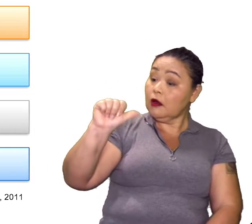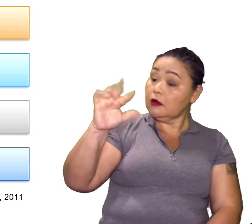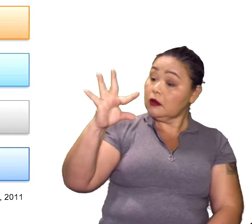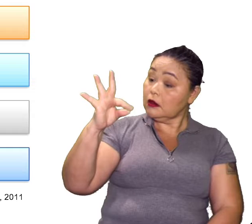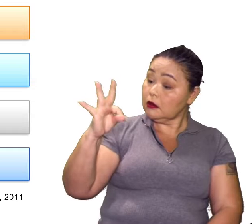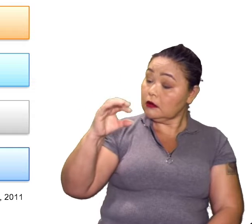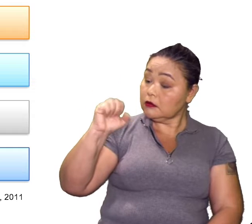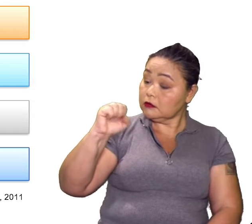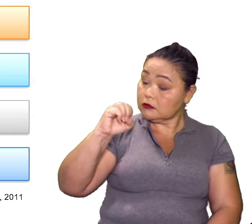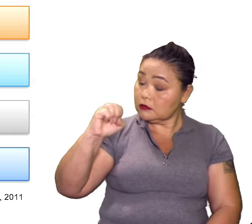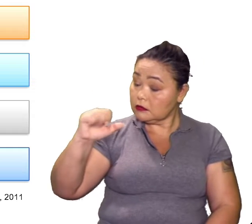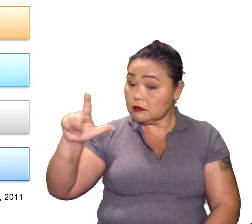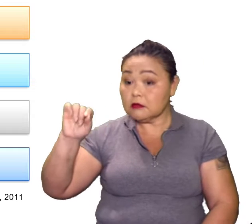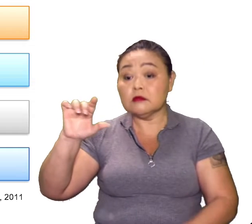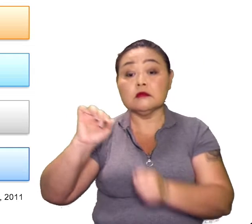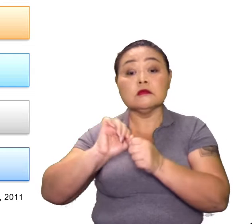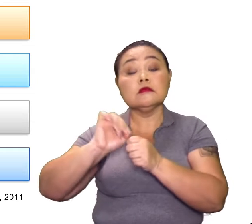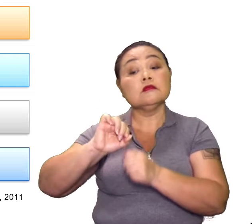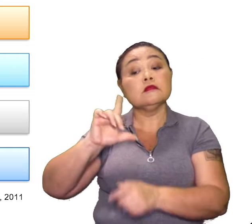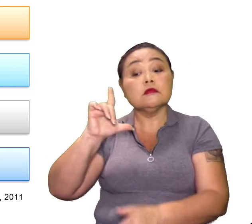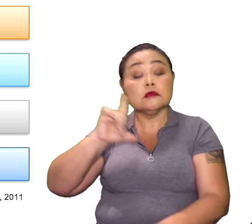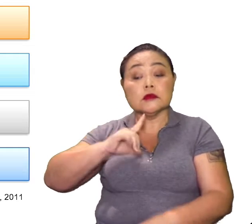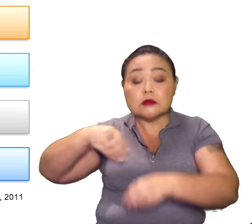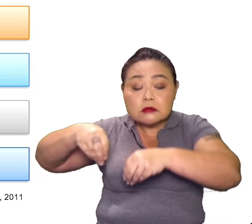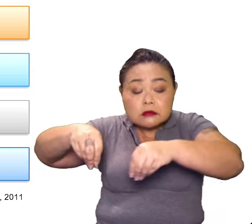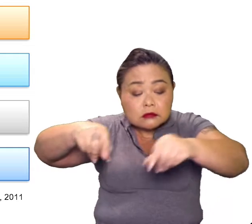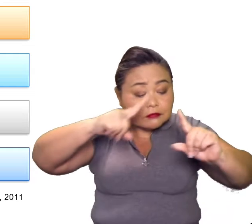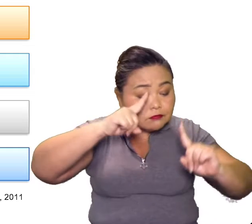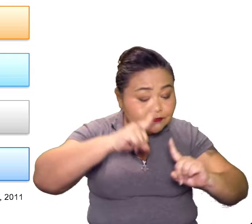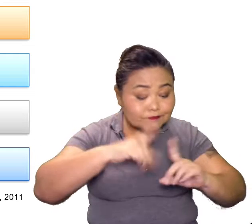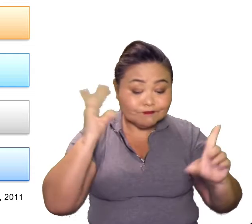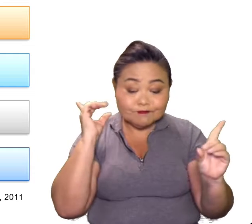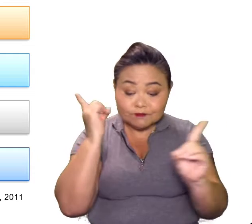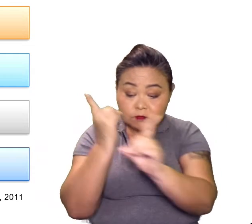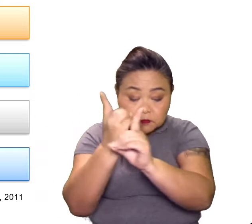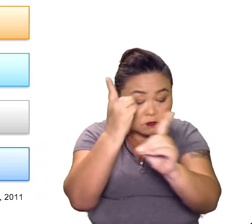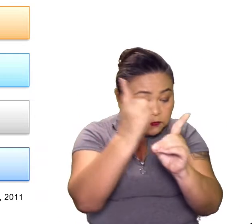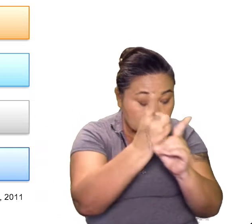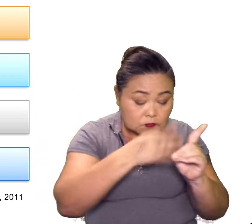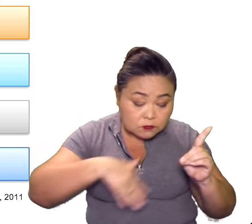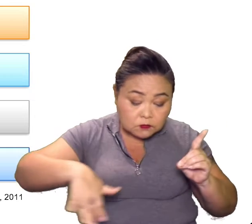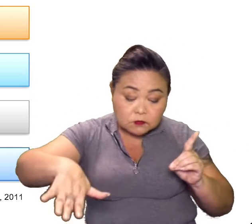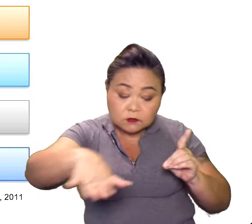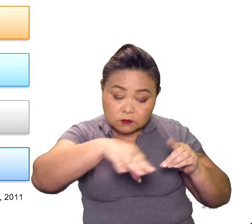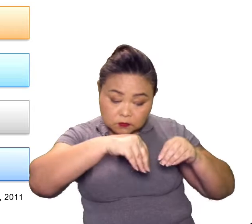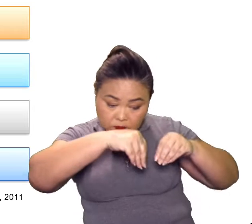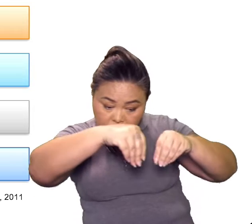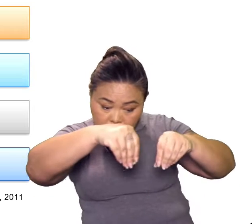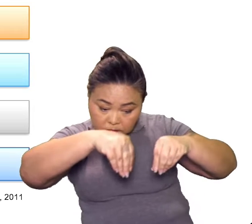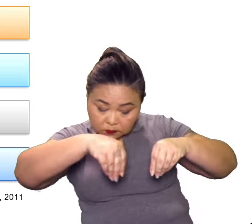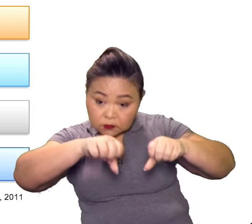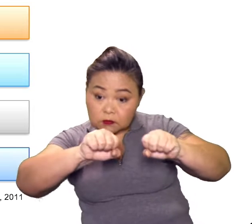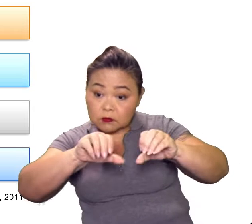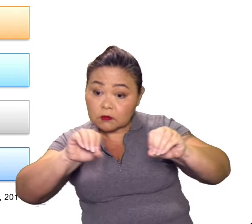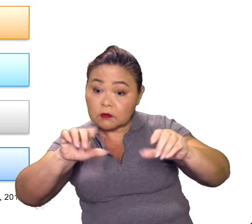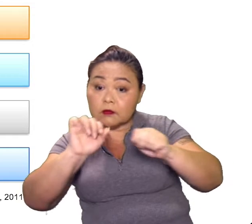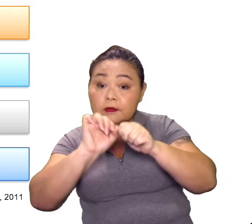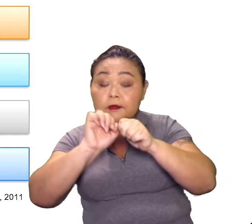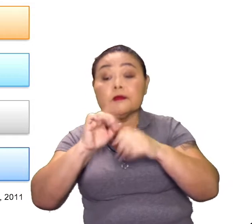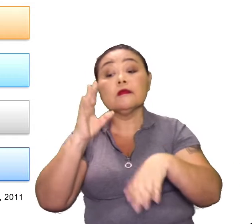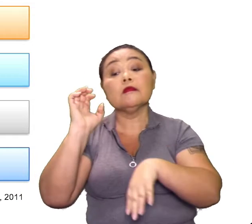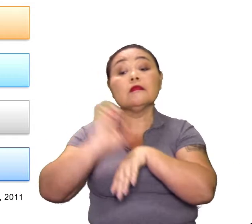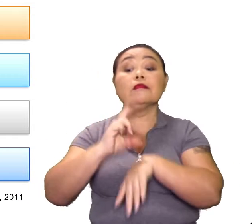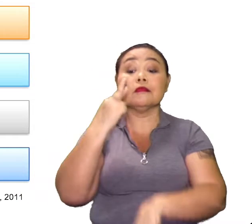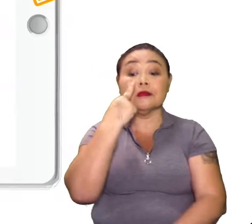de solo que nós encontramos com maior frequência no estado de Rondônia.